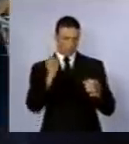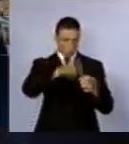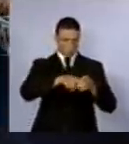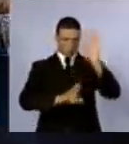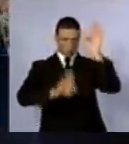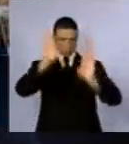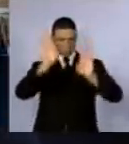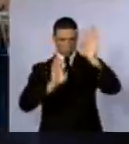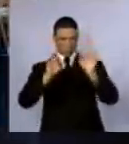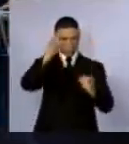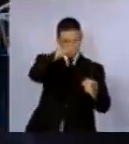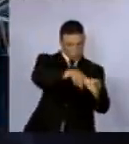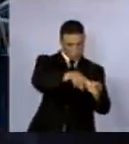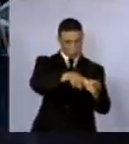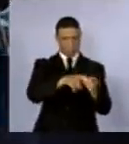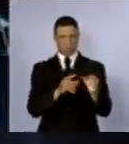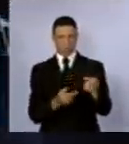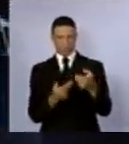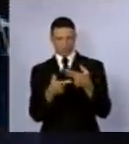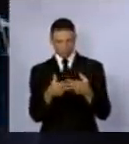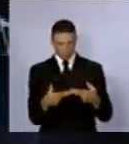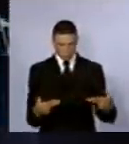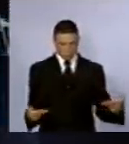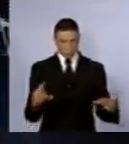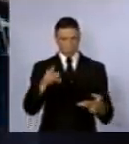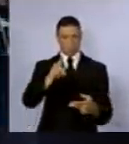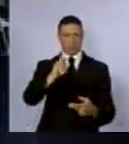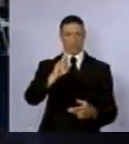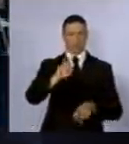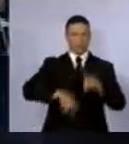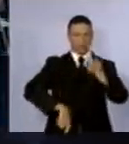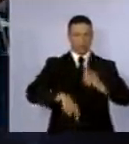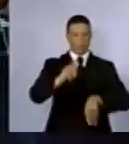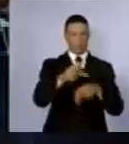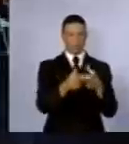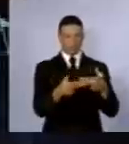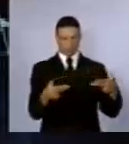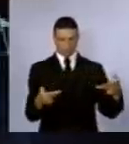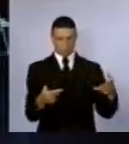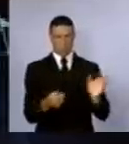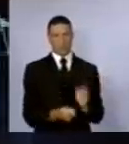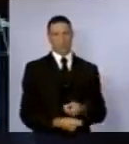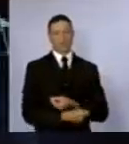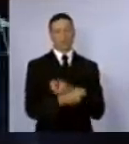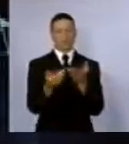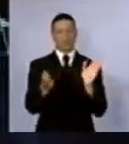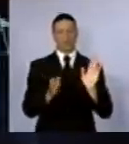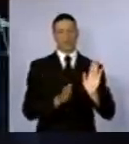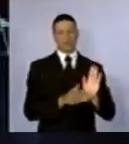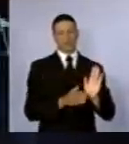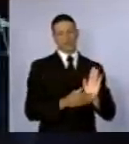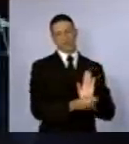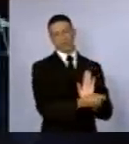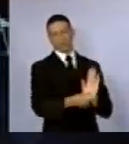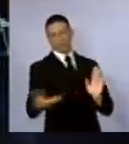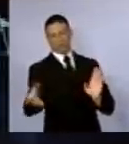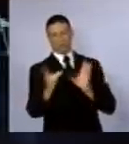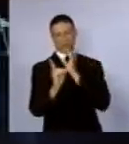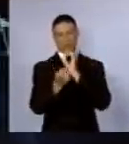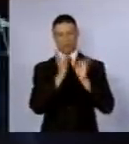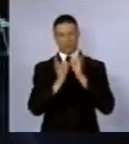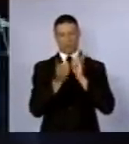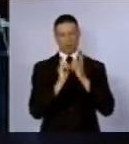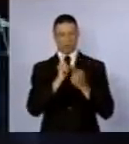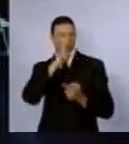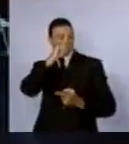vários produtos. Né. Um dos principais produtos foi uma publicação do OMS, estabelecendo um diálogo